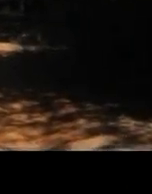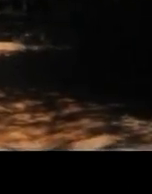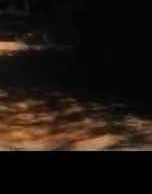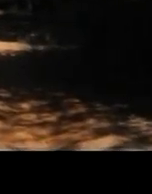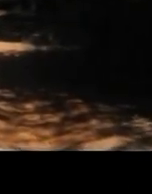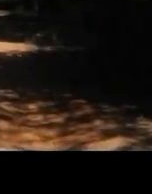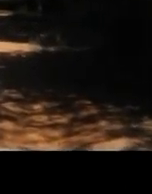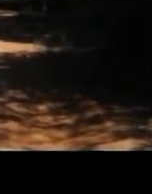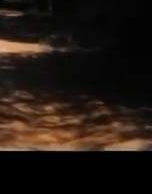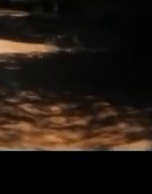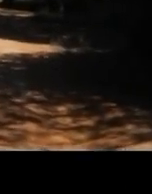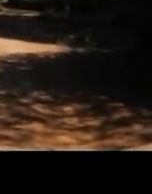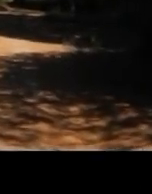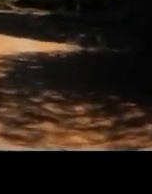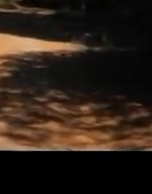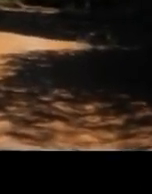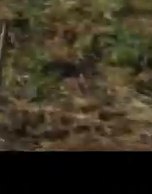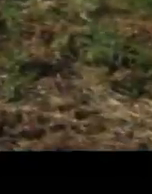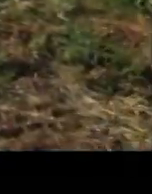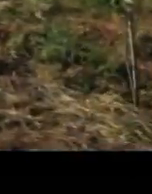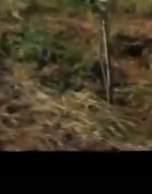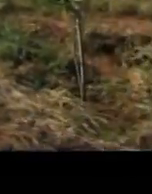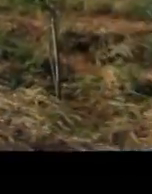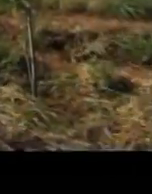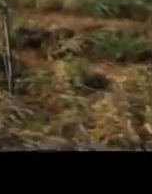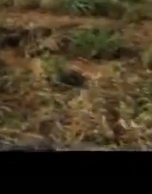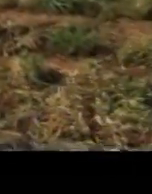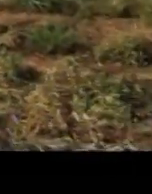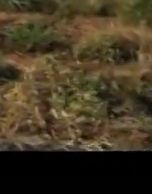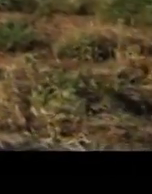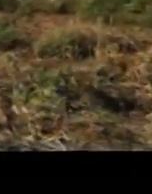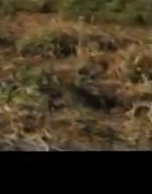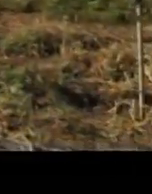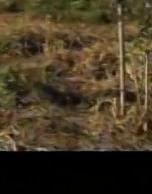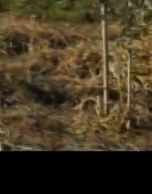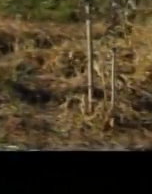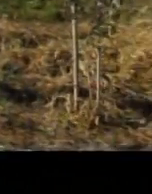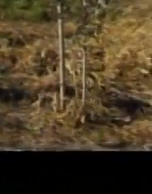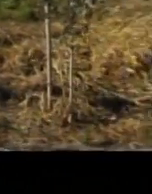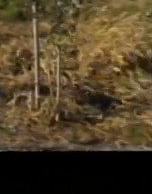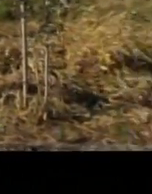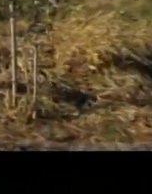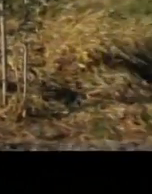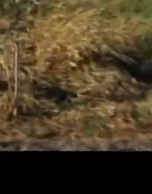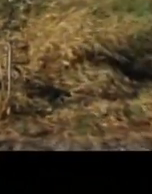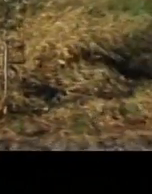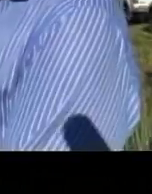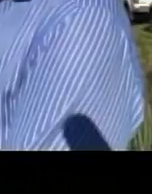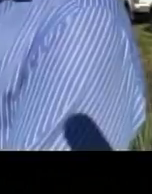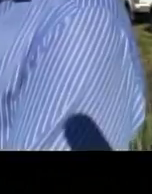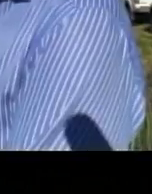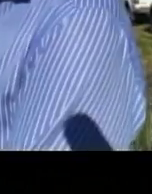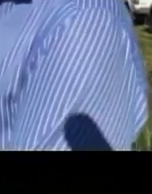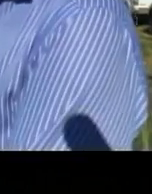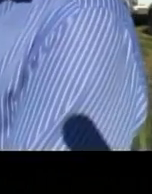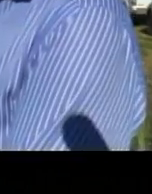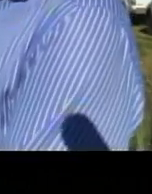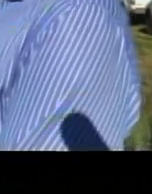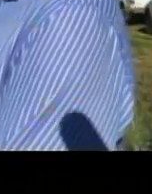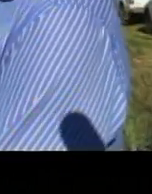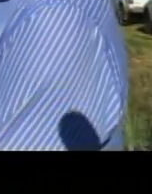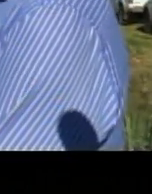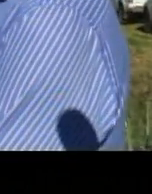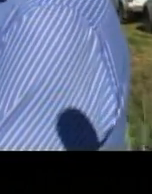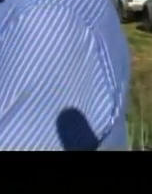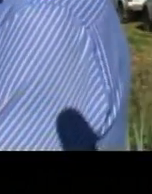à Floresta Estadual do Noroeste Paulista, na área do antigo IPA, entre São José do Rio Preto e Mirassol. Os vereadores